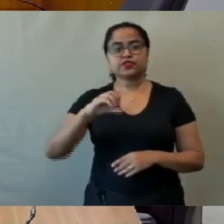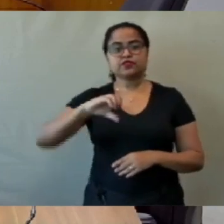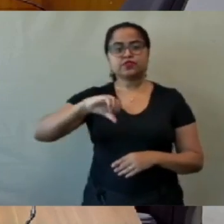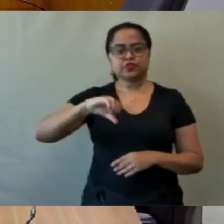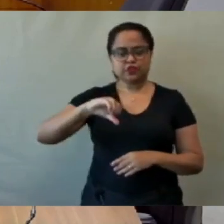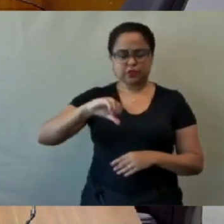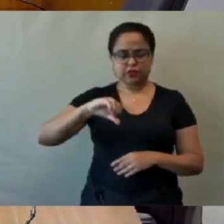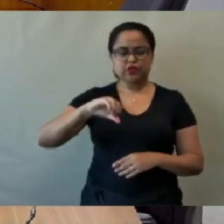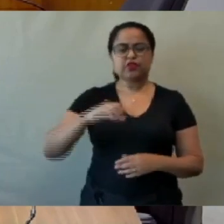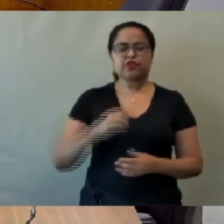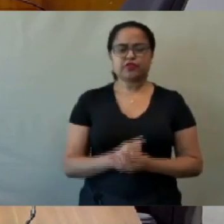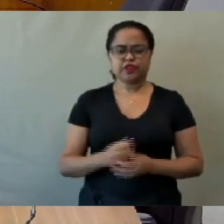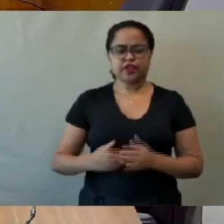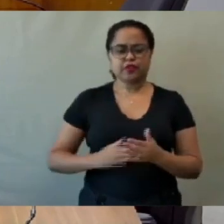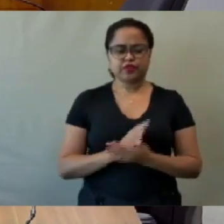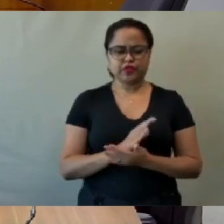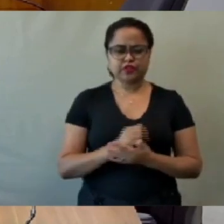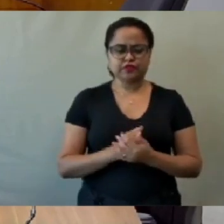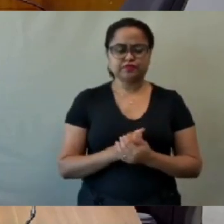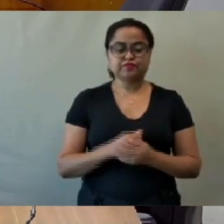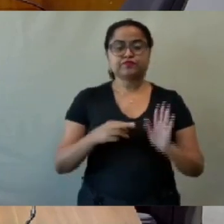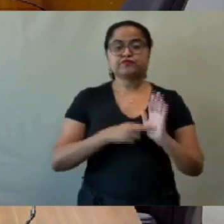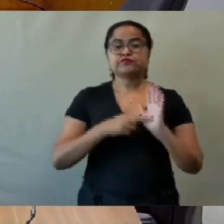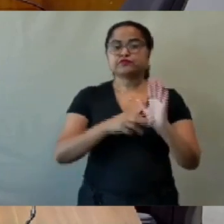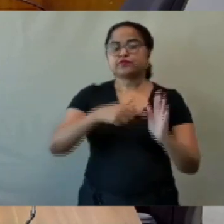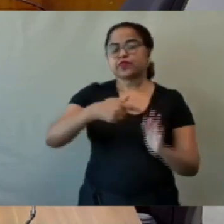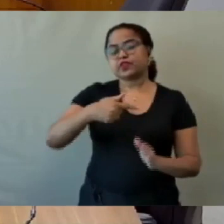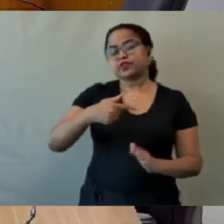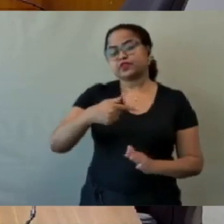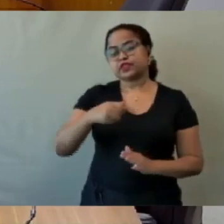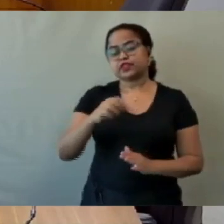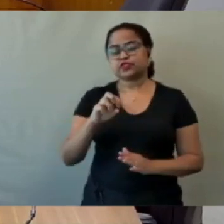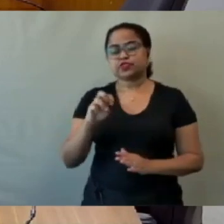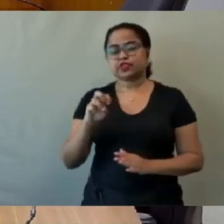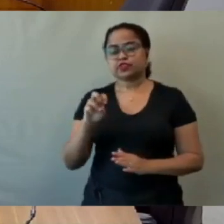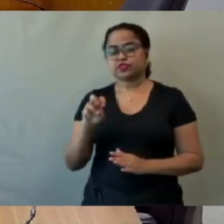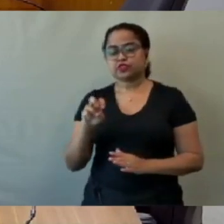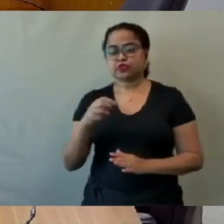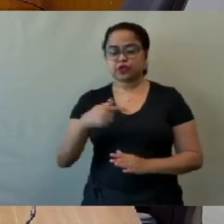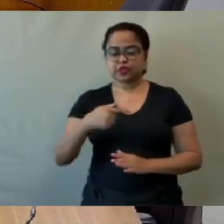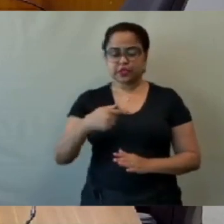709/2024. Requerimento de comissão